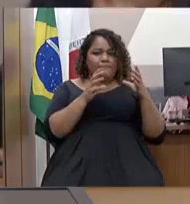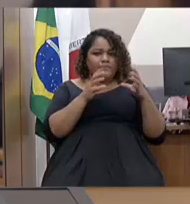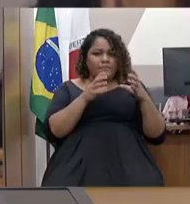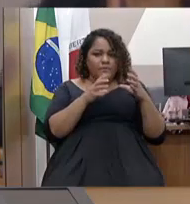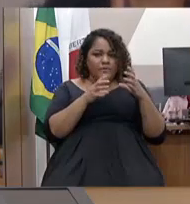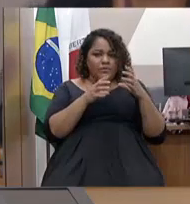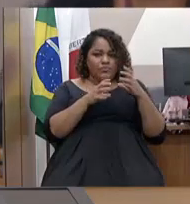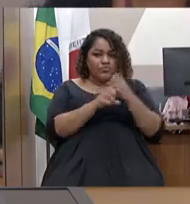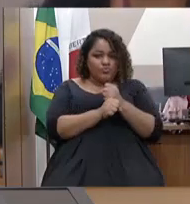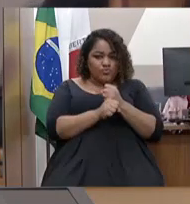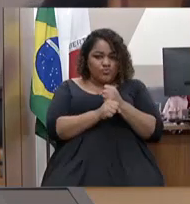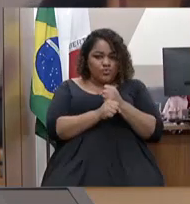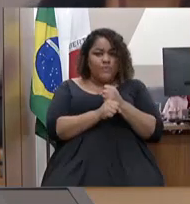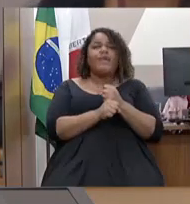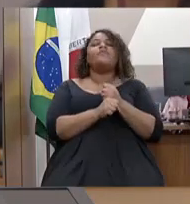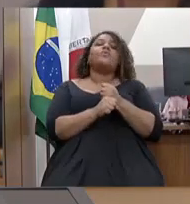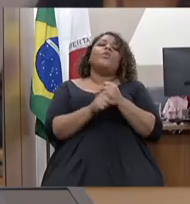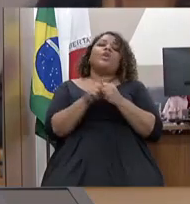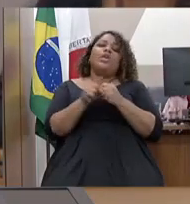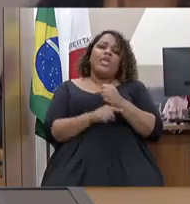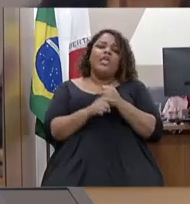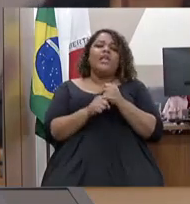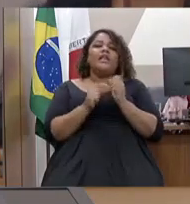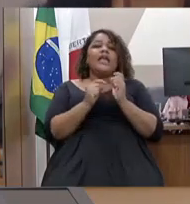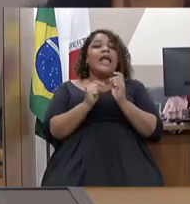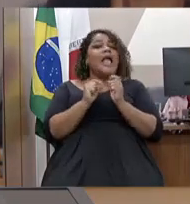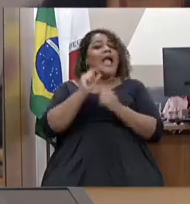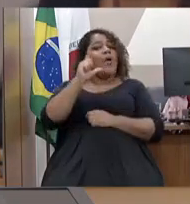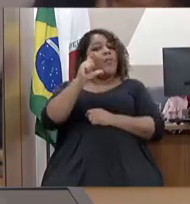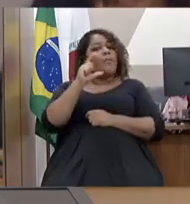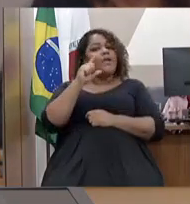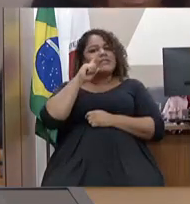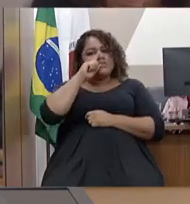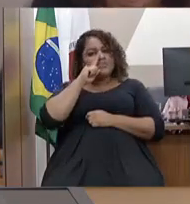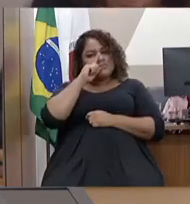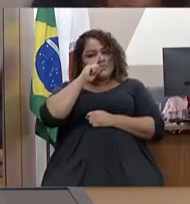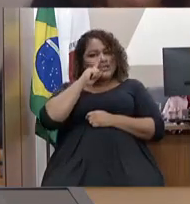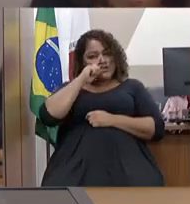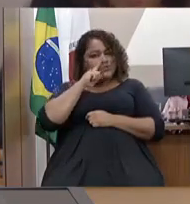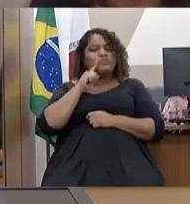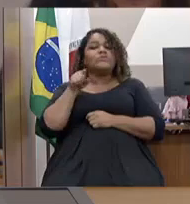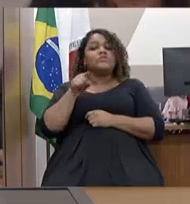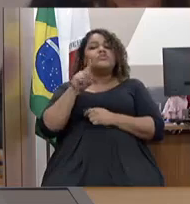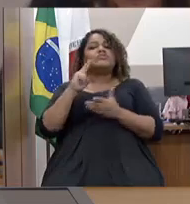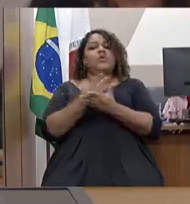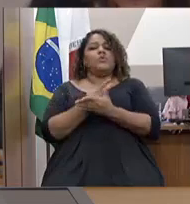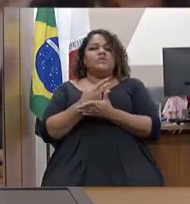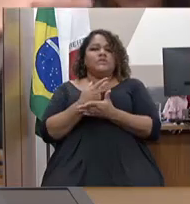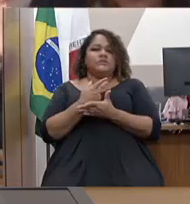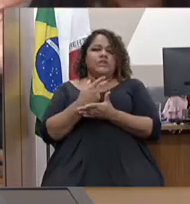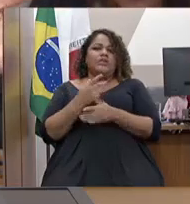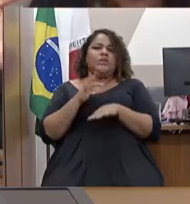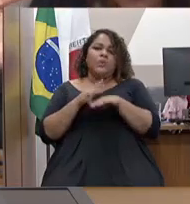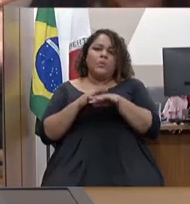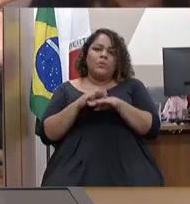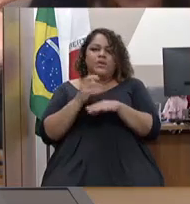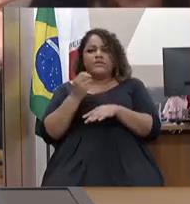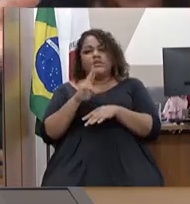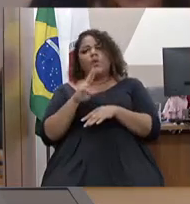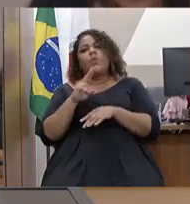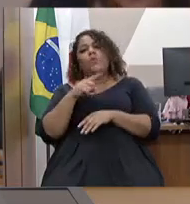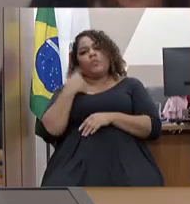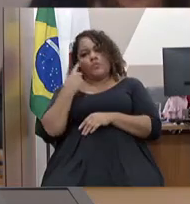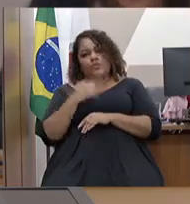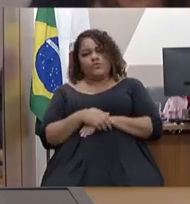terem acidentes uma máquina sem proteção mas uma máquina sem proteção a gente tem na casa da gente você tem lá um liquidificador na sua casa